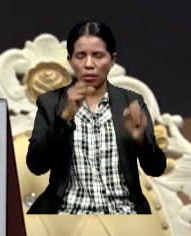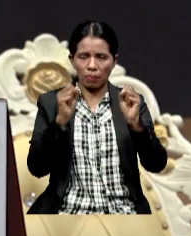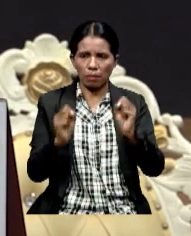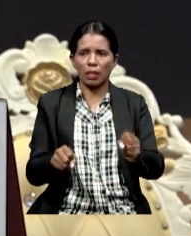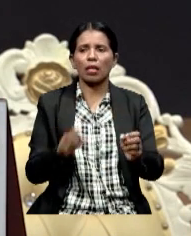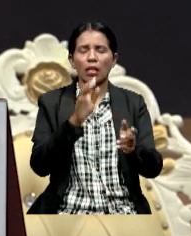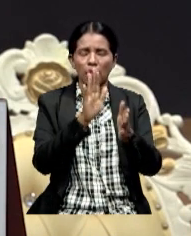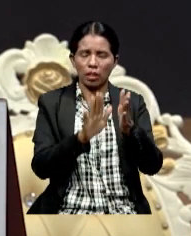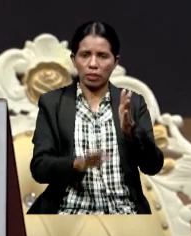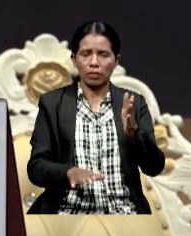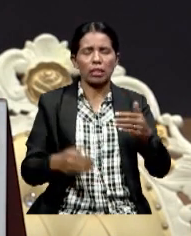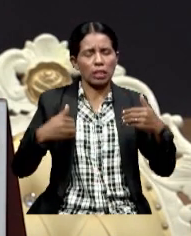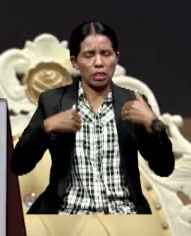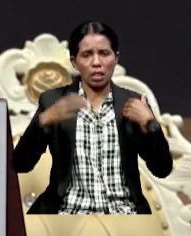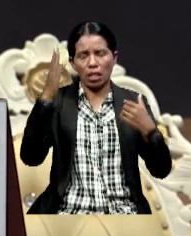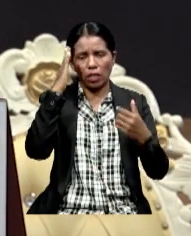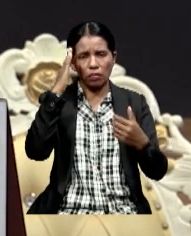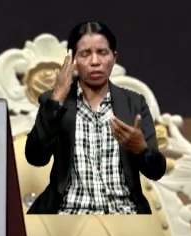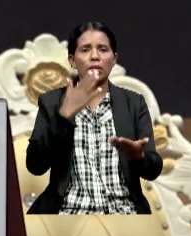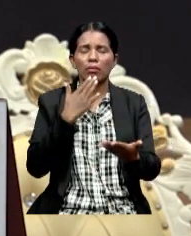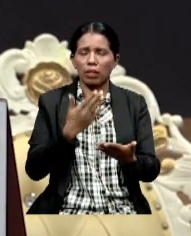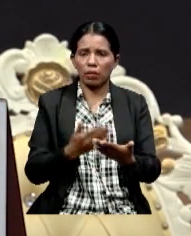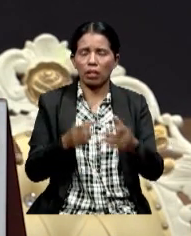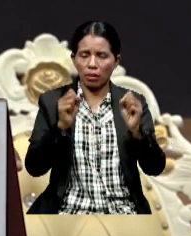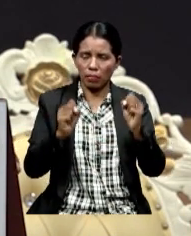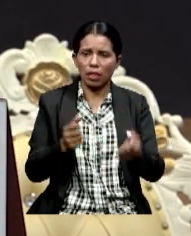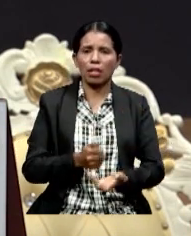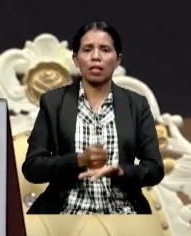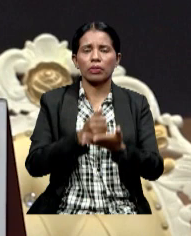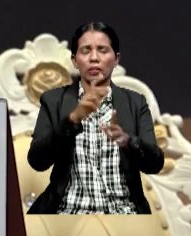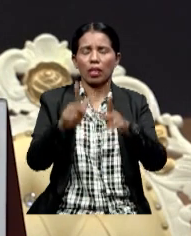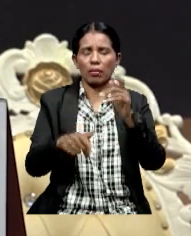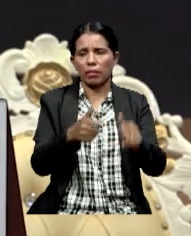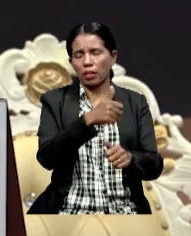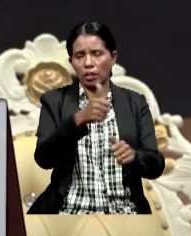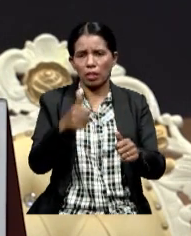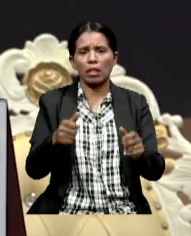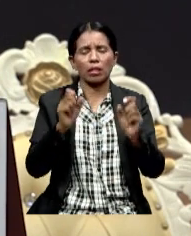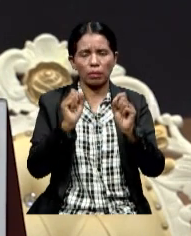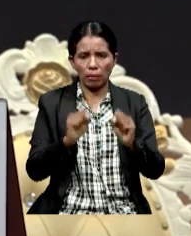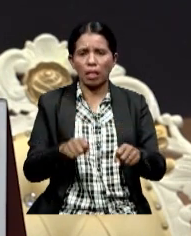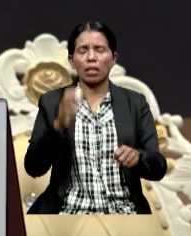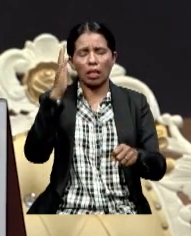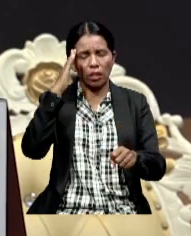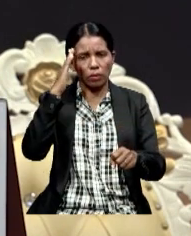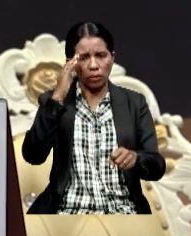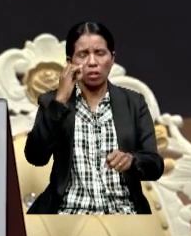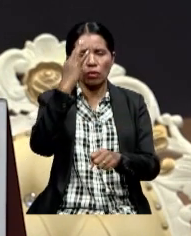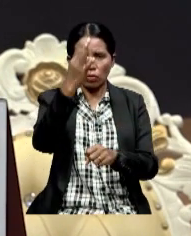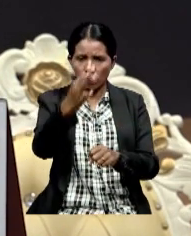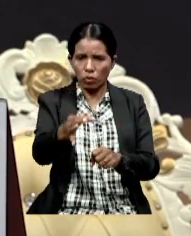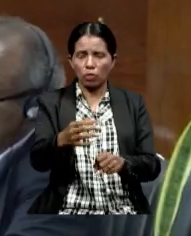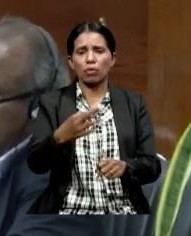moço iniciativas, vale. Bem, bela ajuda é uma ideia que é toda noite, para nenhum futuro